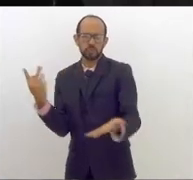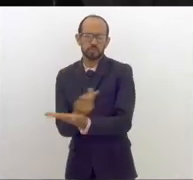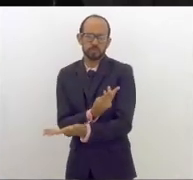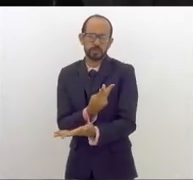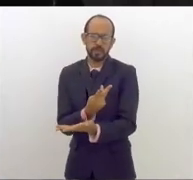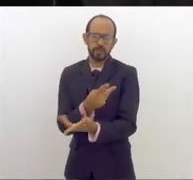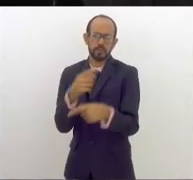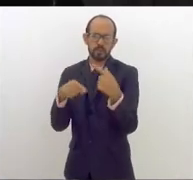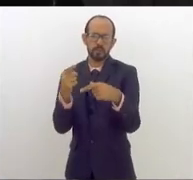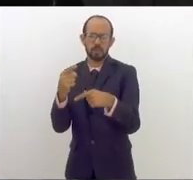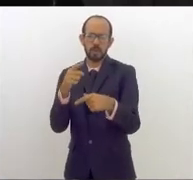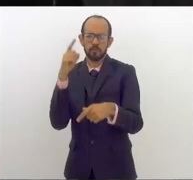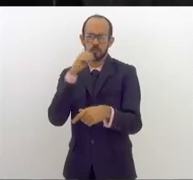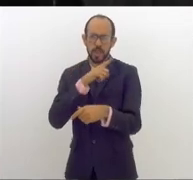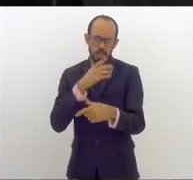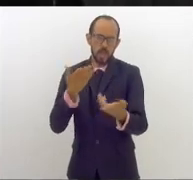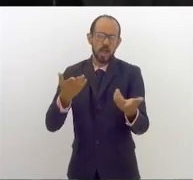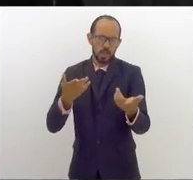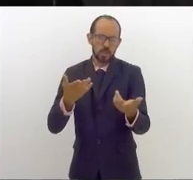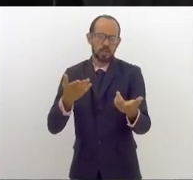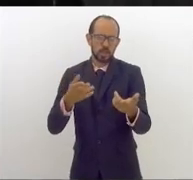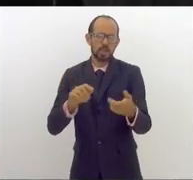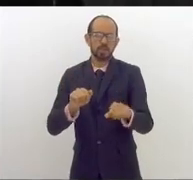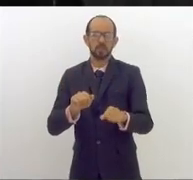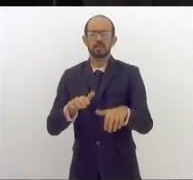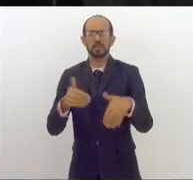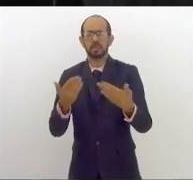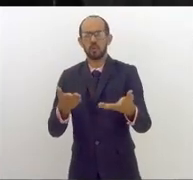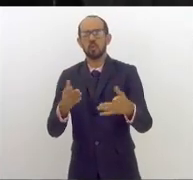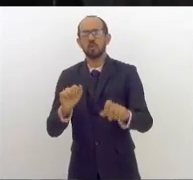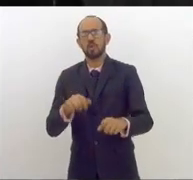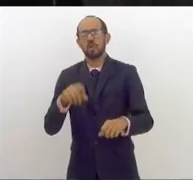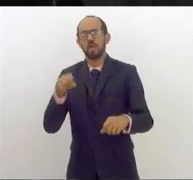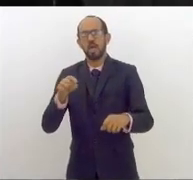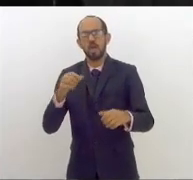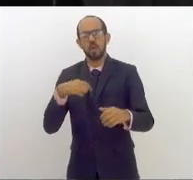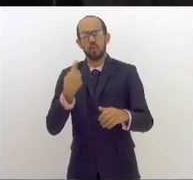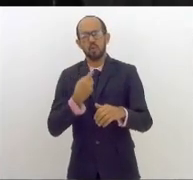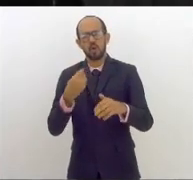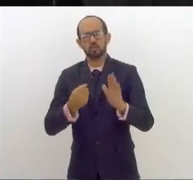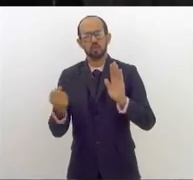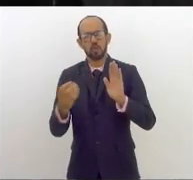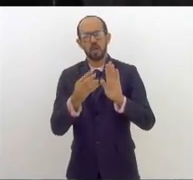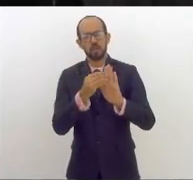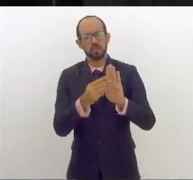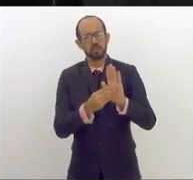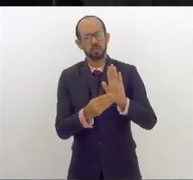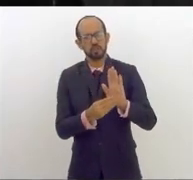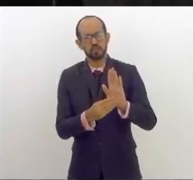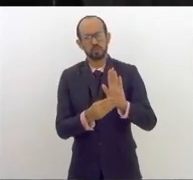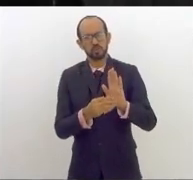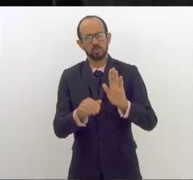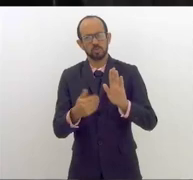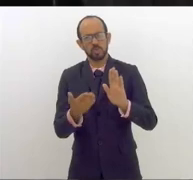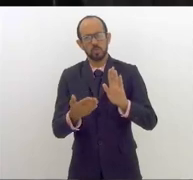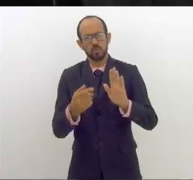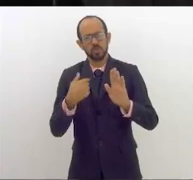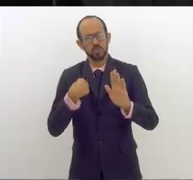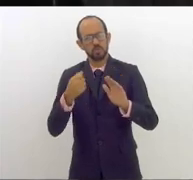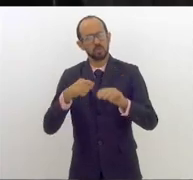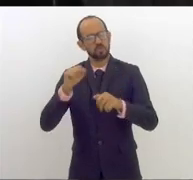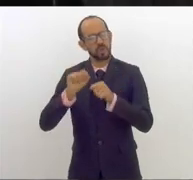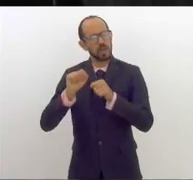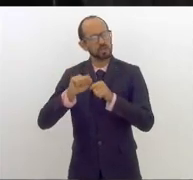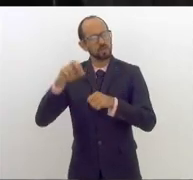dependendo do da colisão então fica aqui o nosso o nosso registro e isso isso me liga me faz